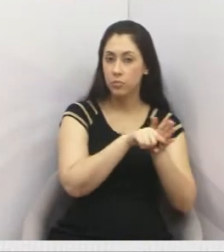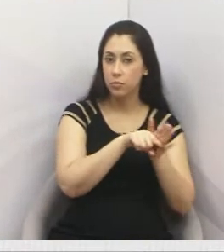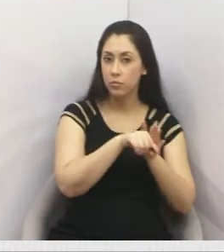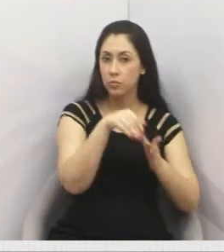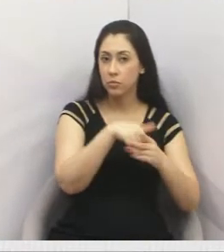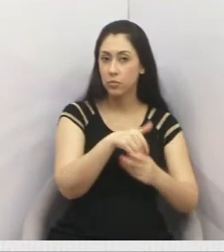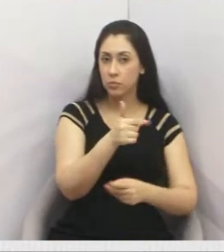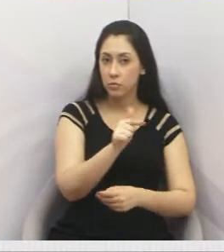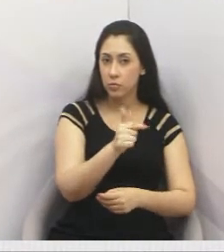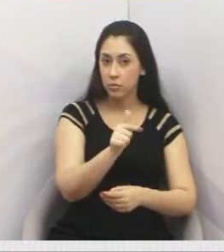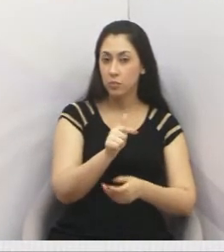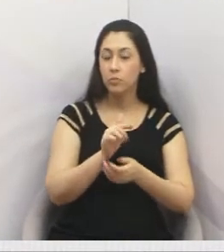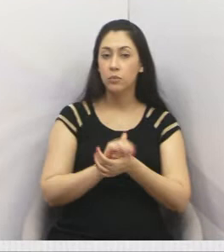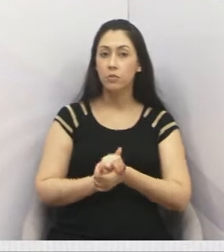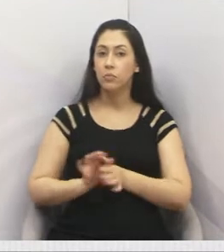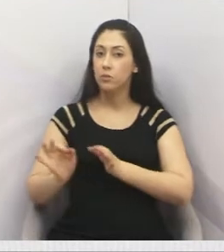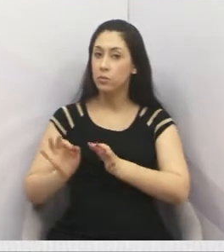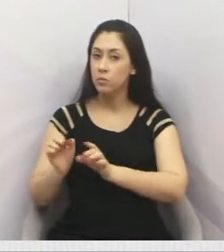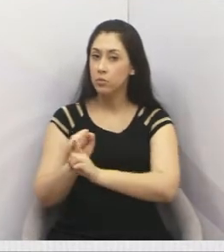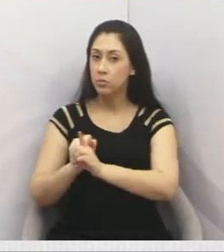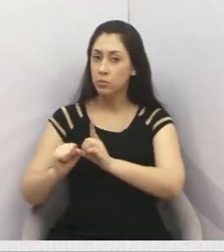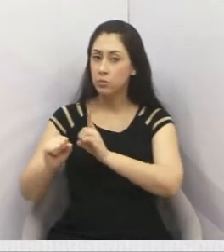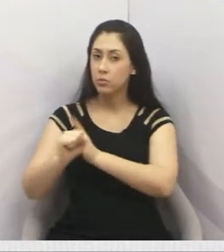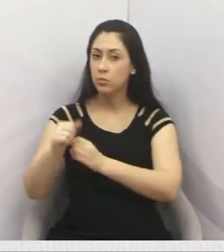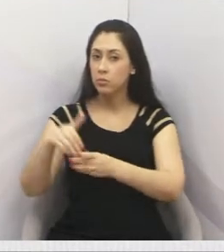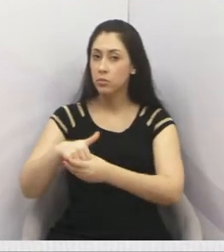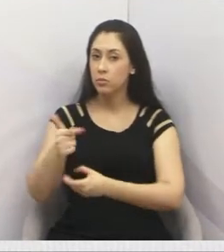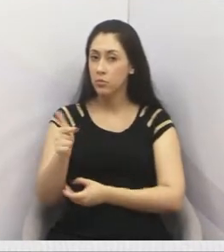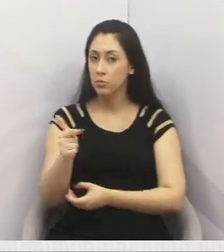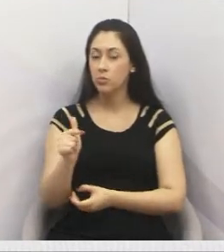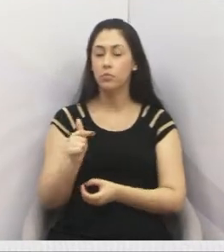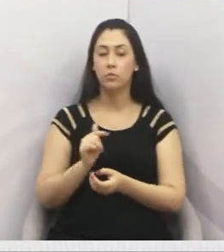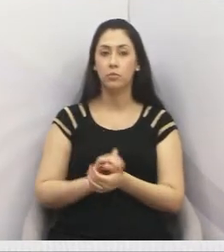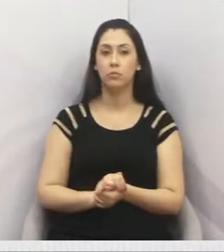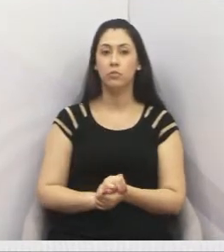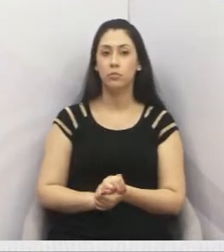pesquisa em branco, Organização da Sociedade Civil em branco.